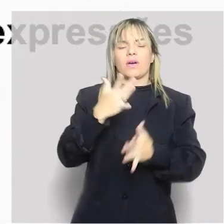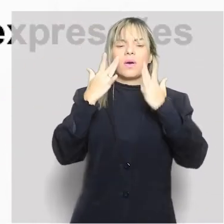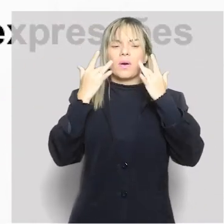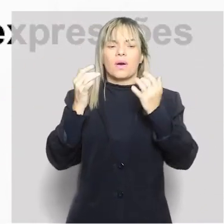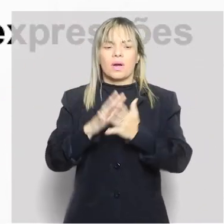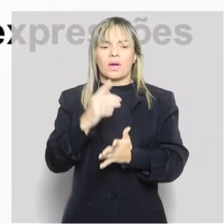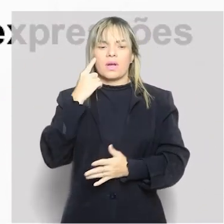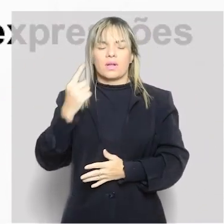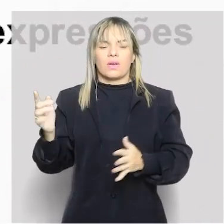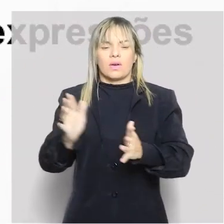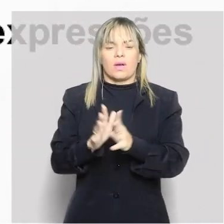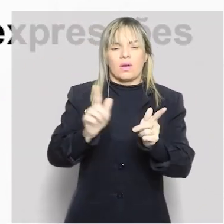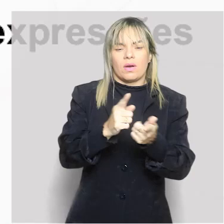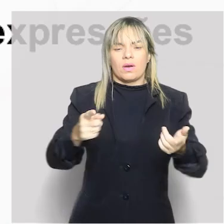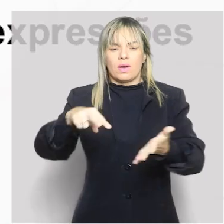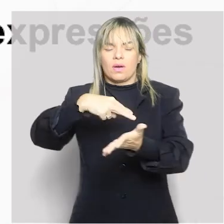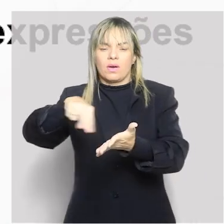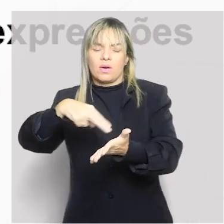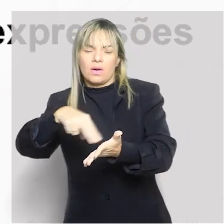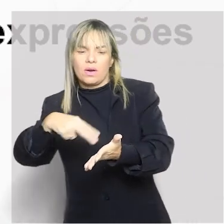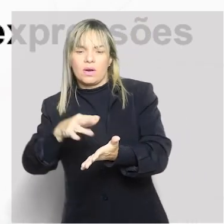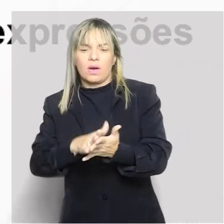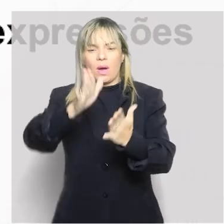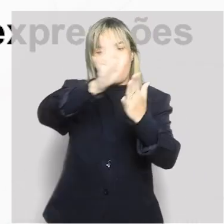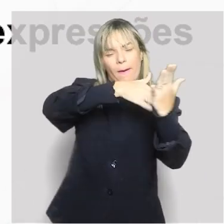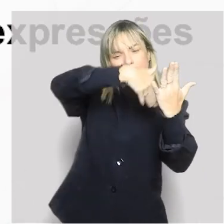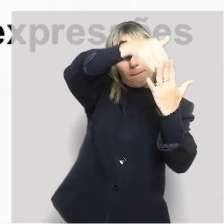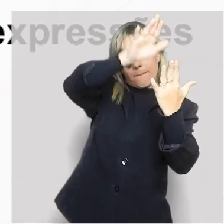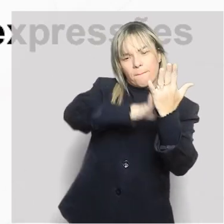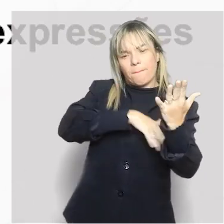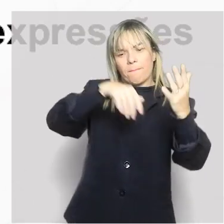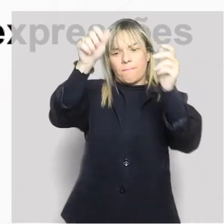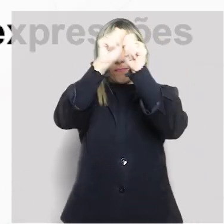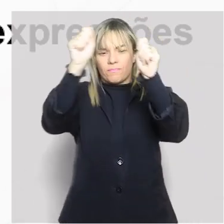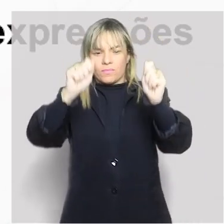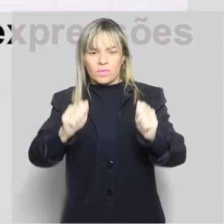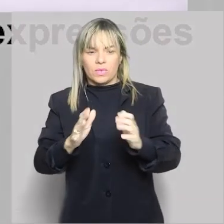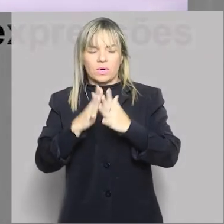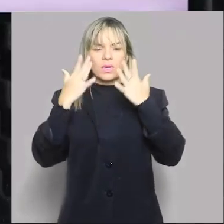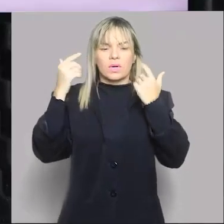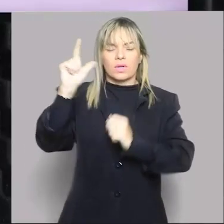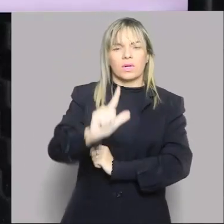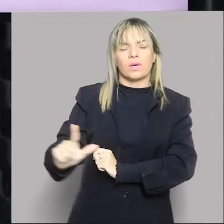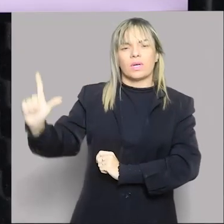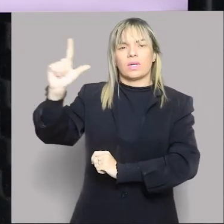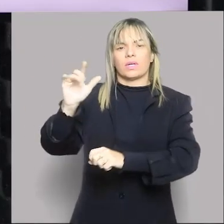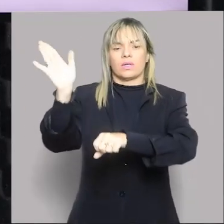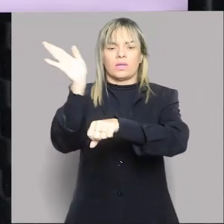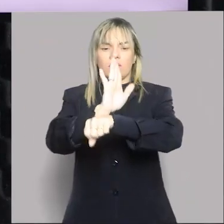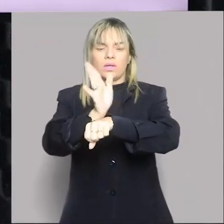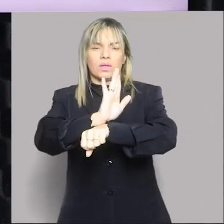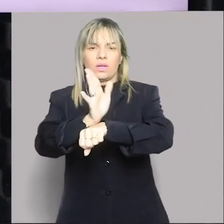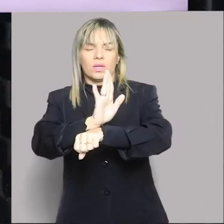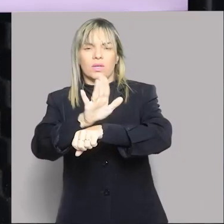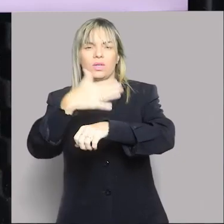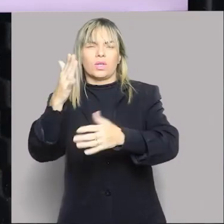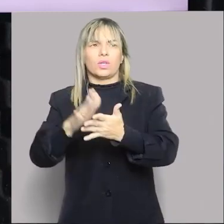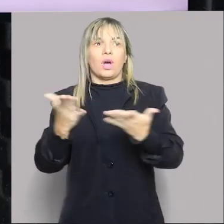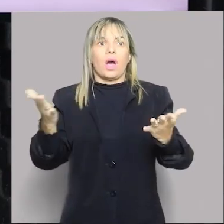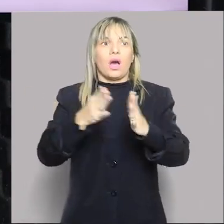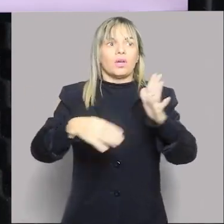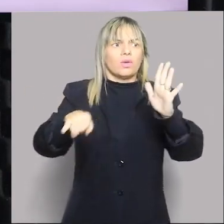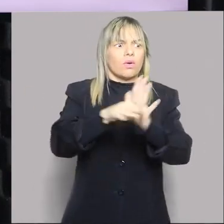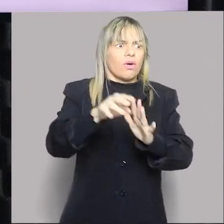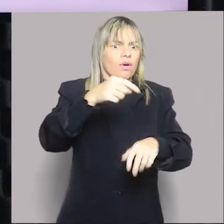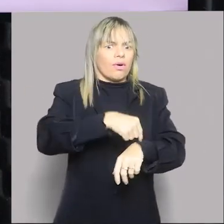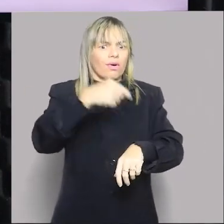a dança, a pintura, a escultura, a literatura e o cinema. Só que chegou um momento que isso